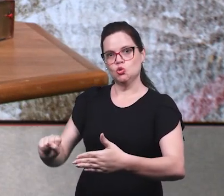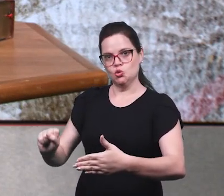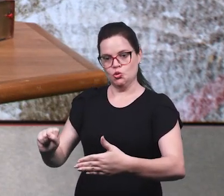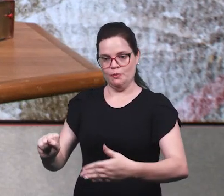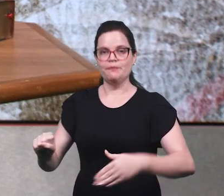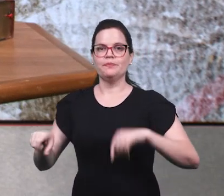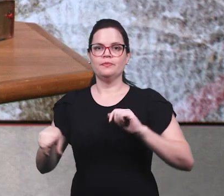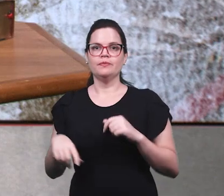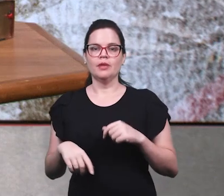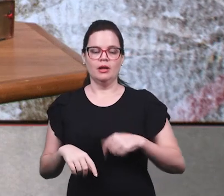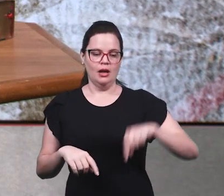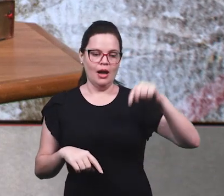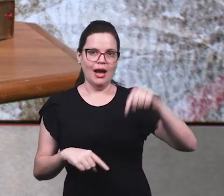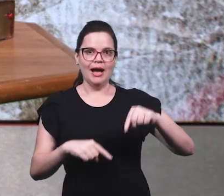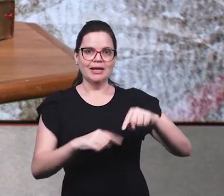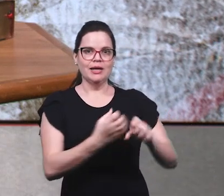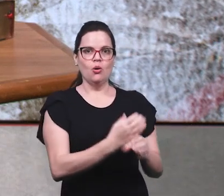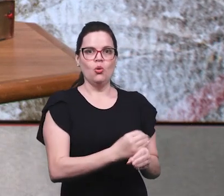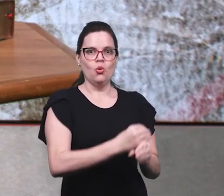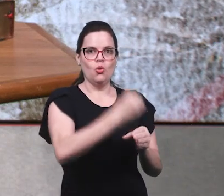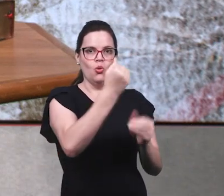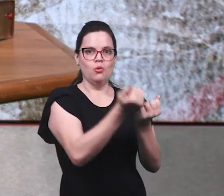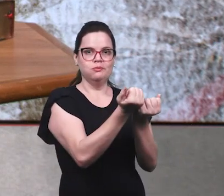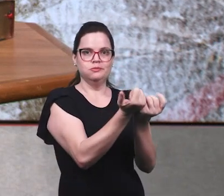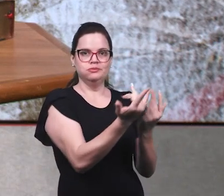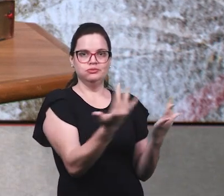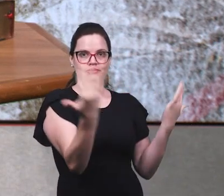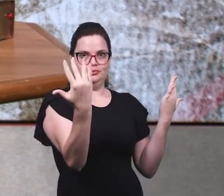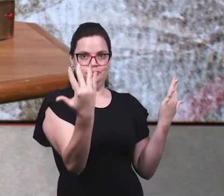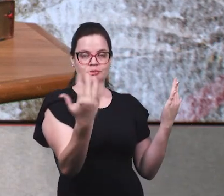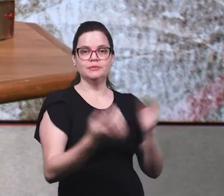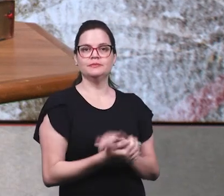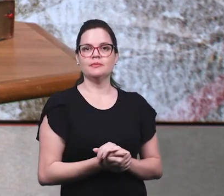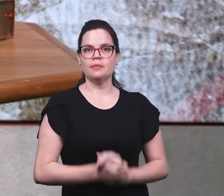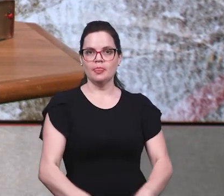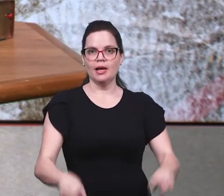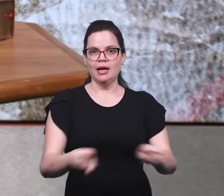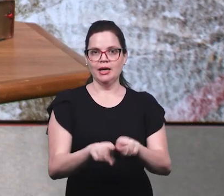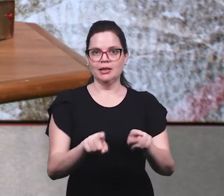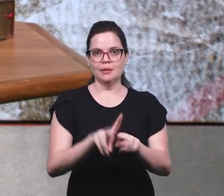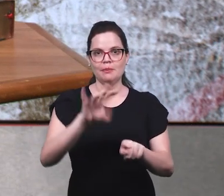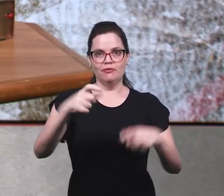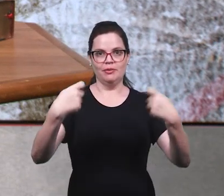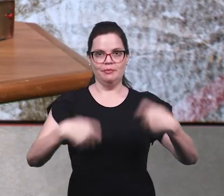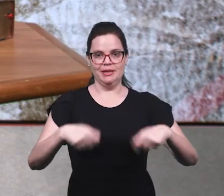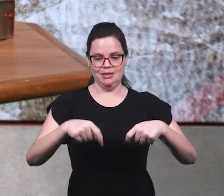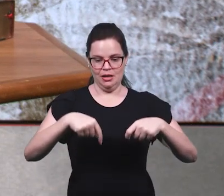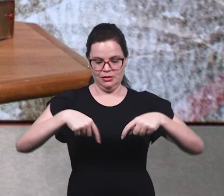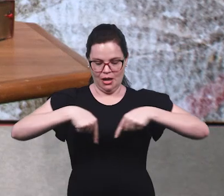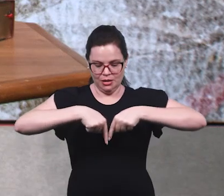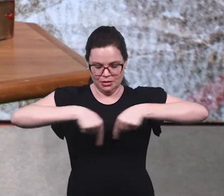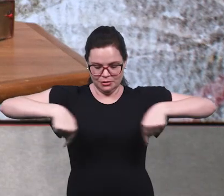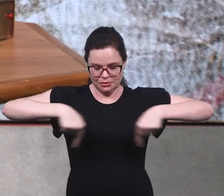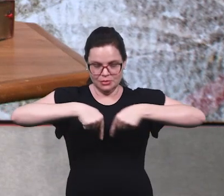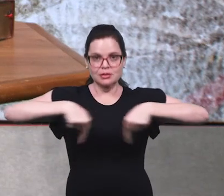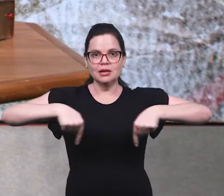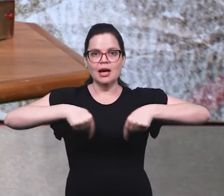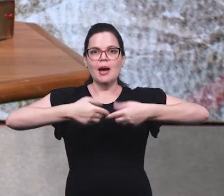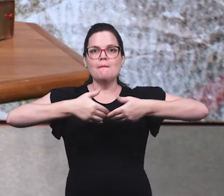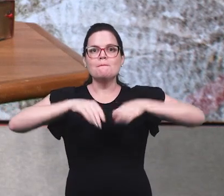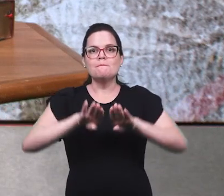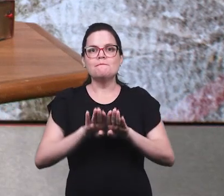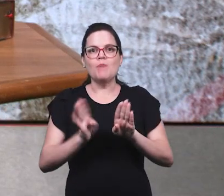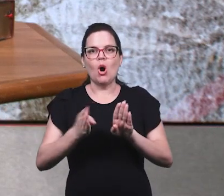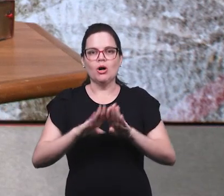do norte. Farás também para a porta da tenda uma coberta de azul, e